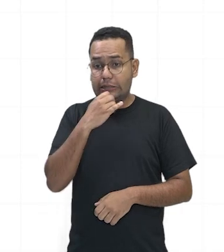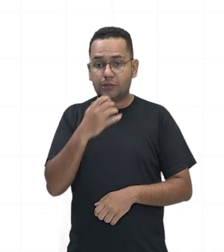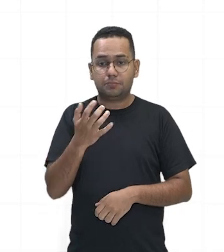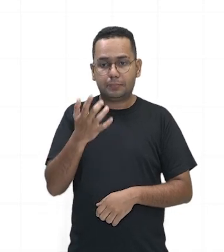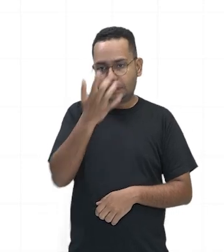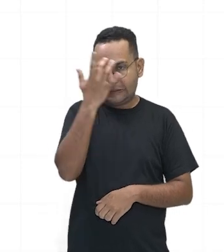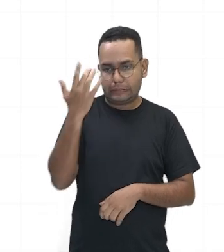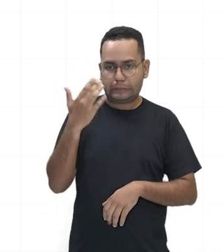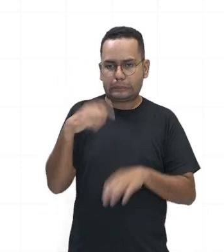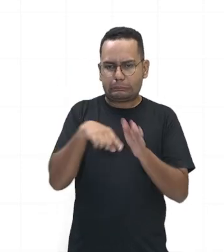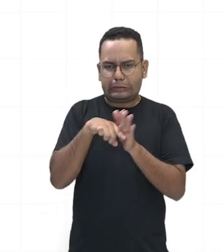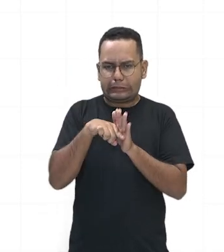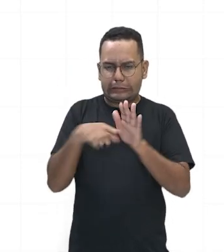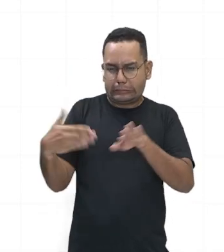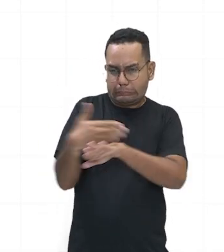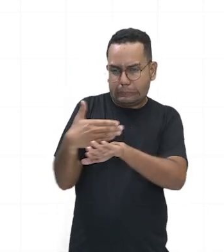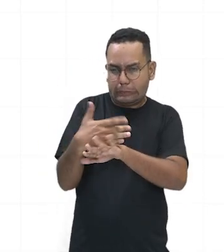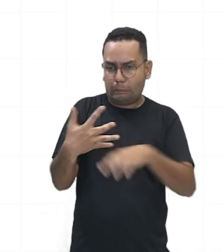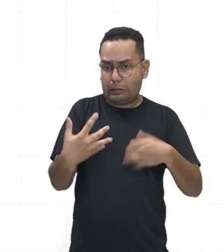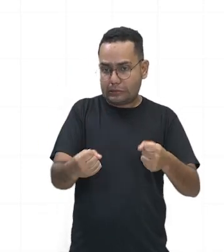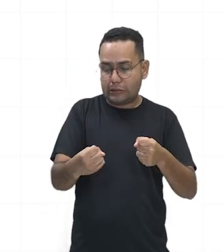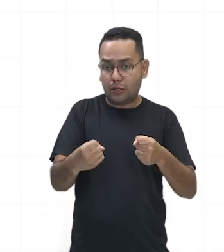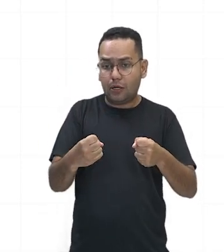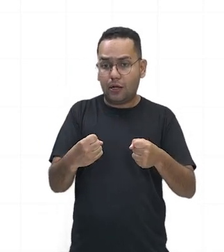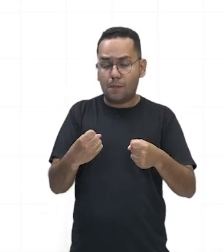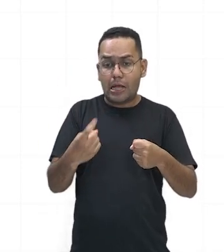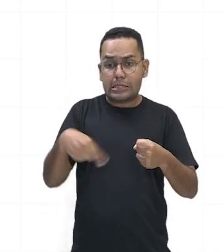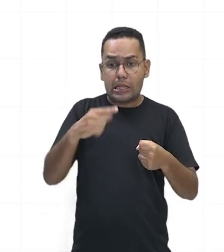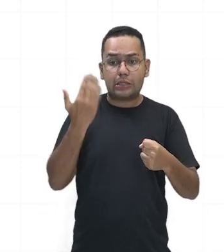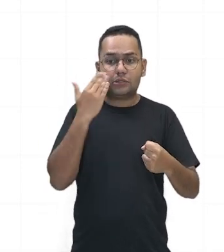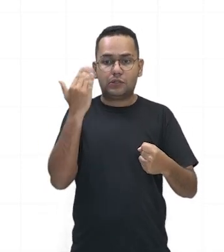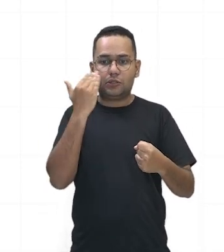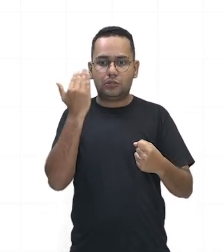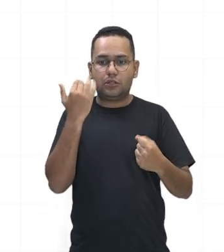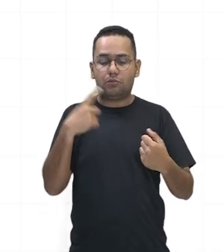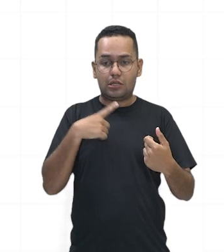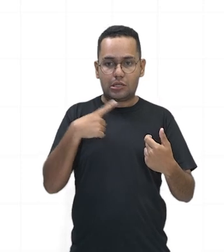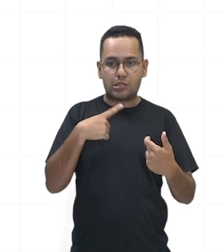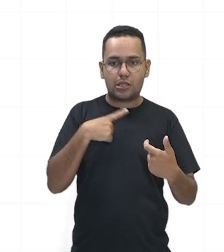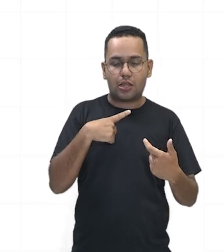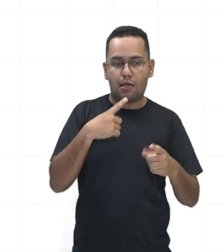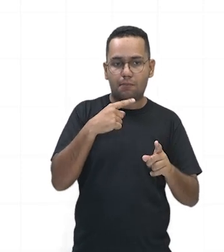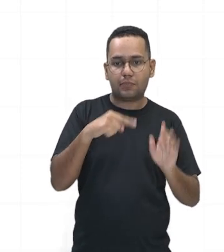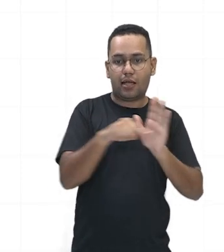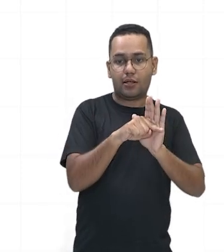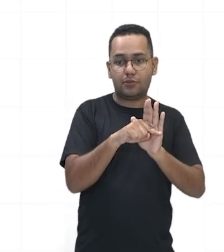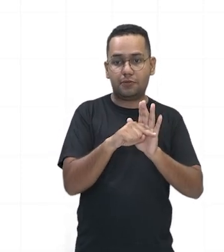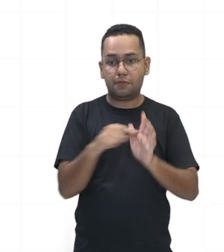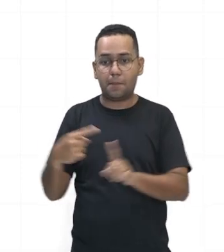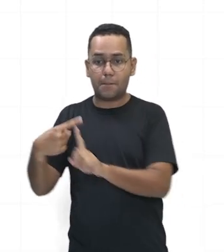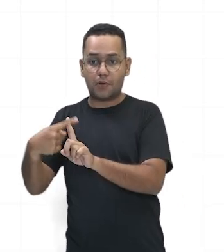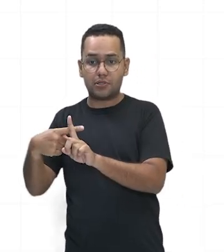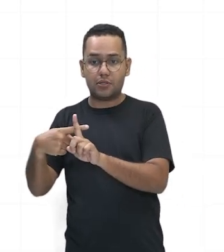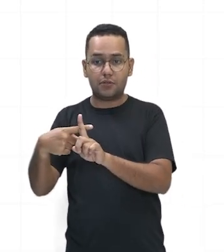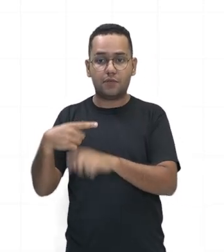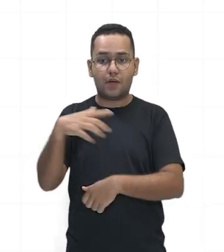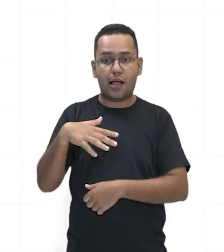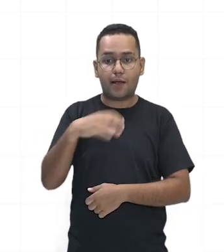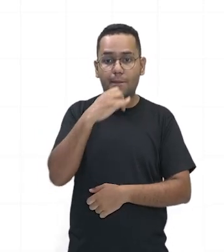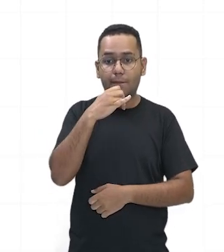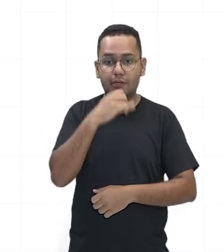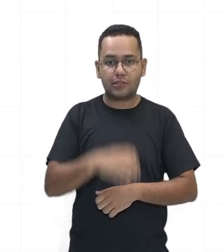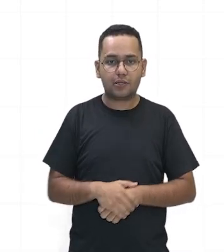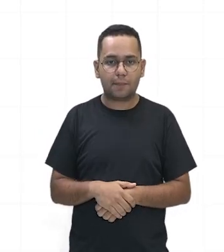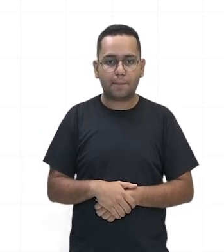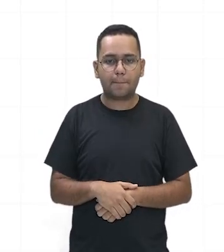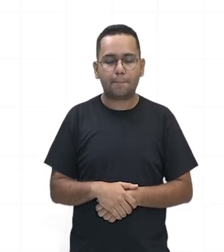compreendam plenamente os riscos e benefícios, especialmente em populações vulneráveis, como crianças ou pessoas com